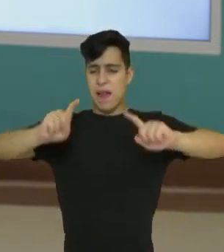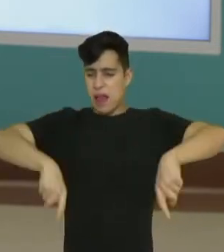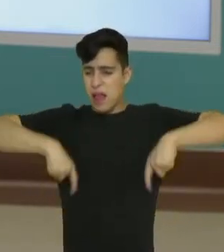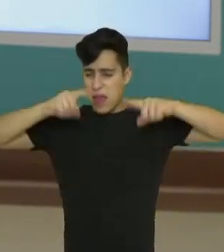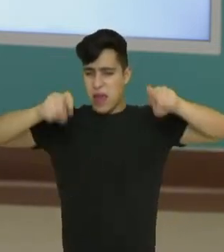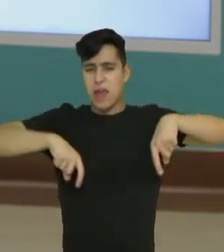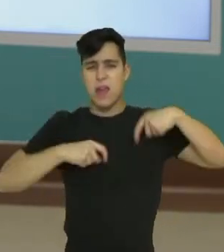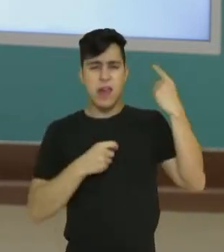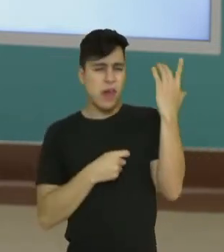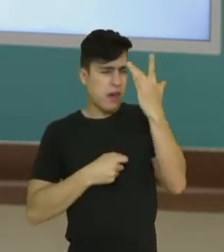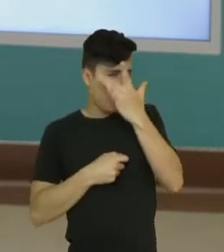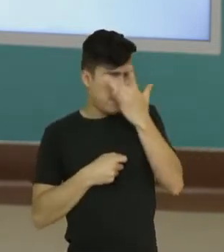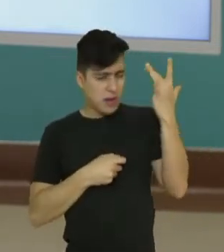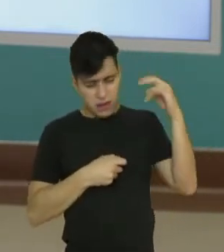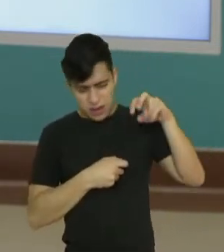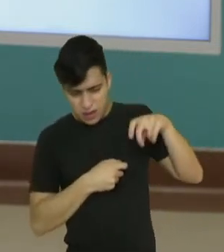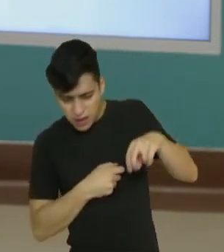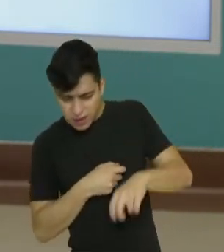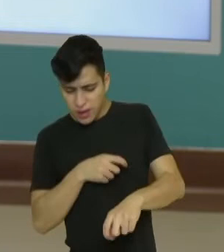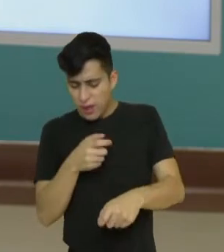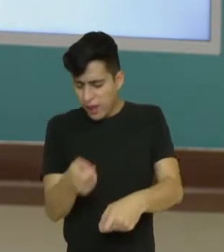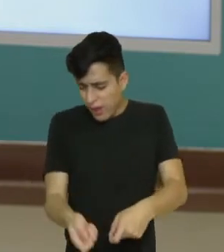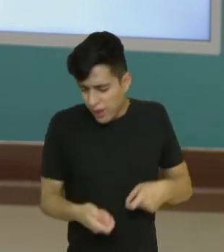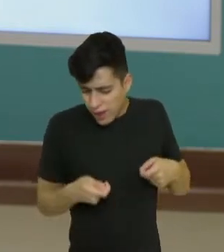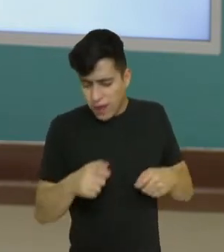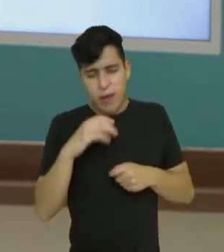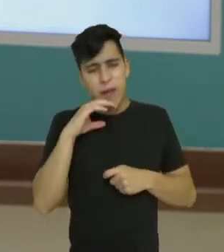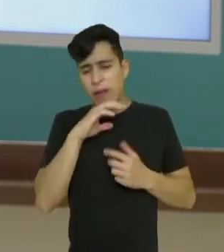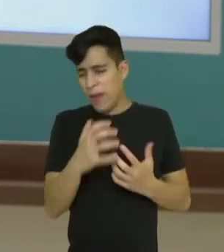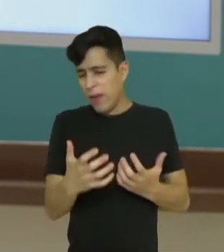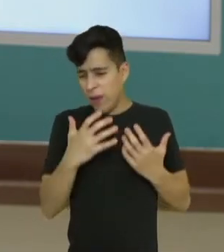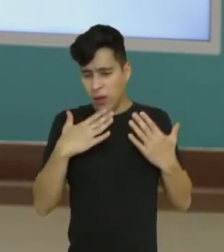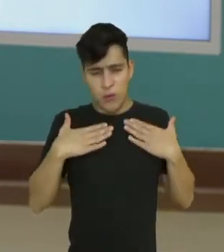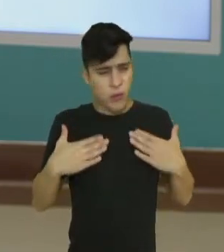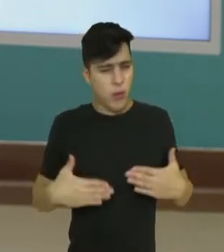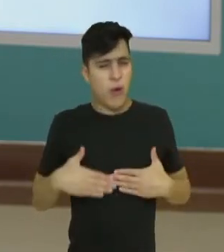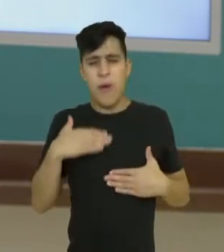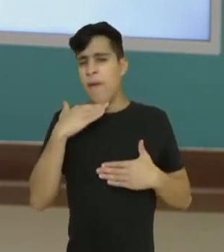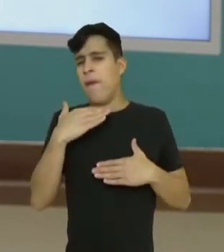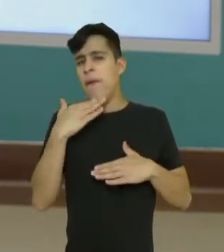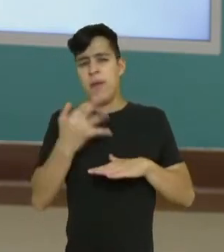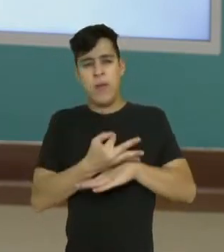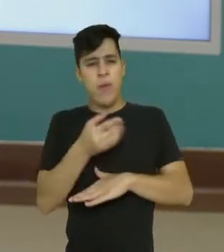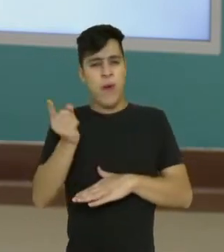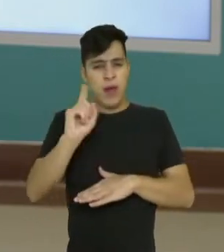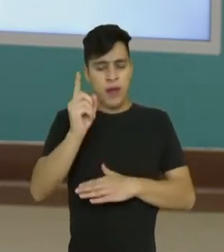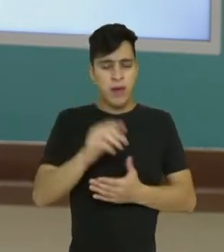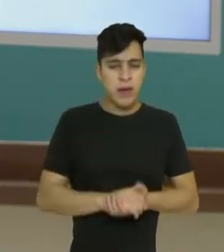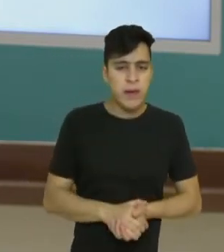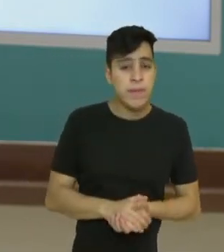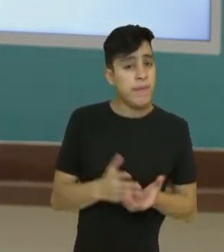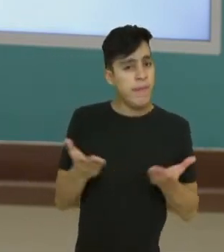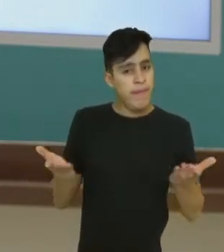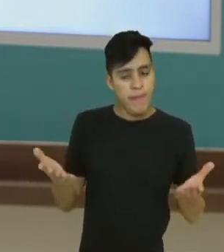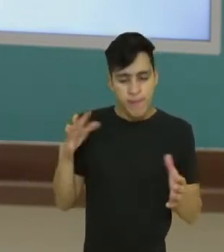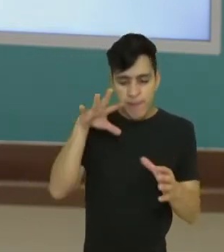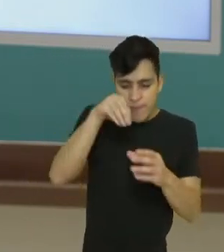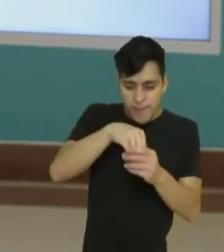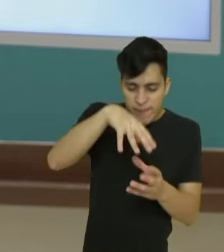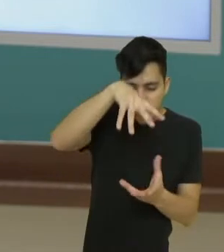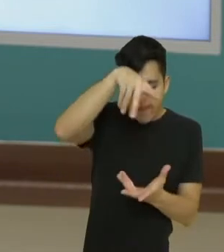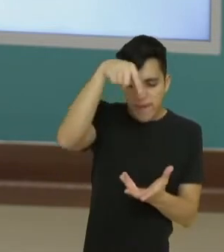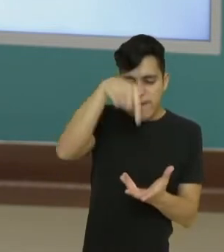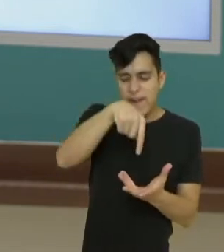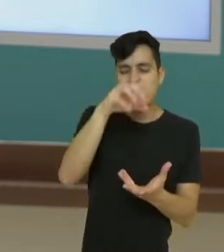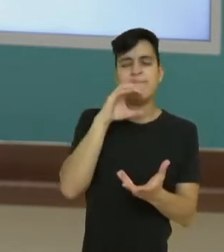pessoas adentrem para cavar, é tão quente que os nossos corpos também não vão suportar. Então, internamente o nosso